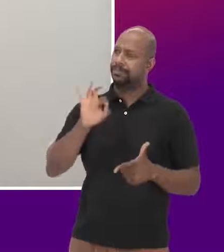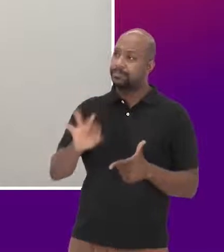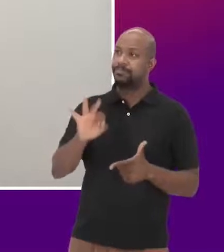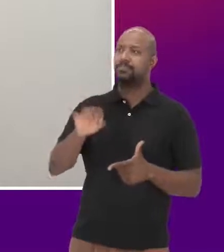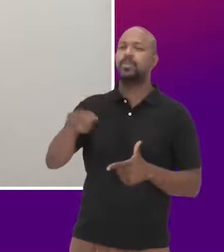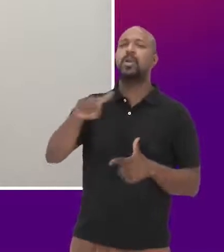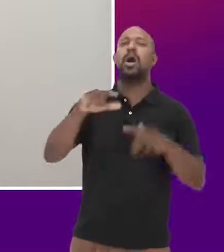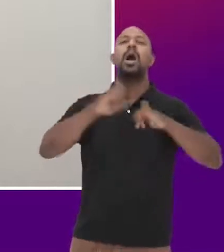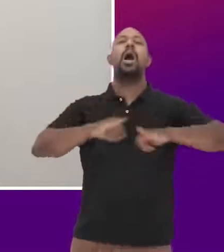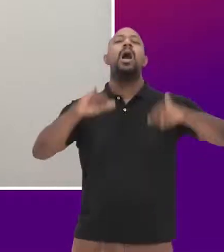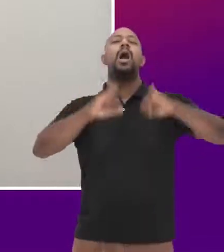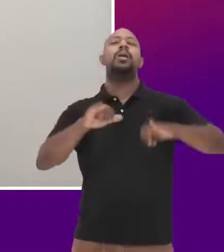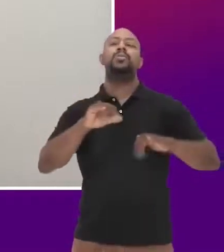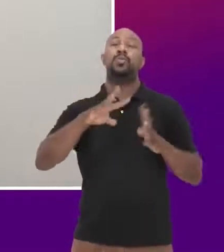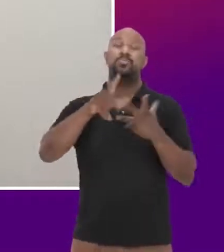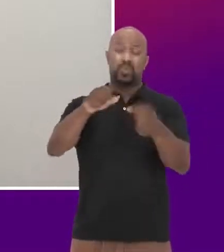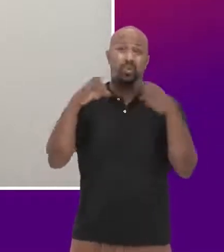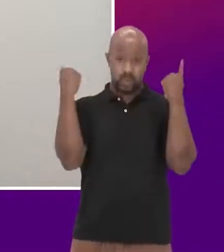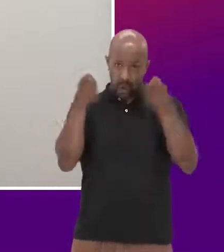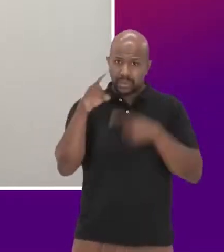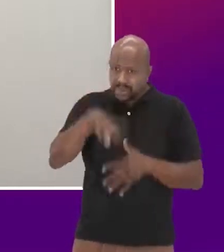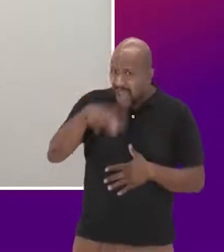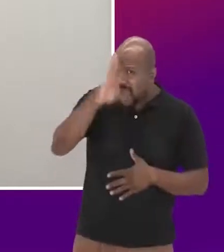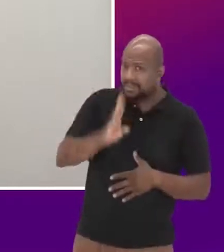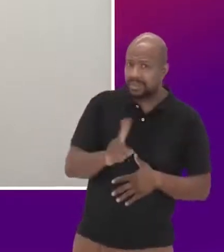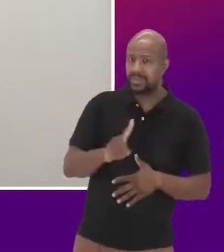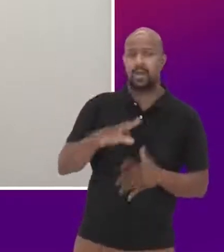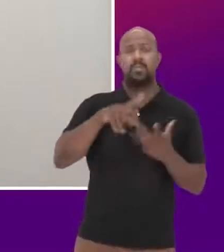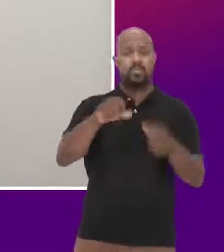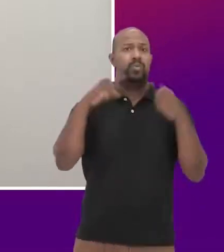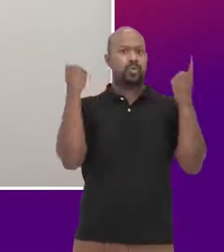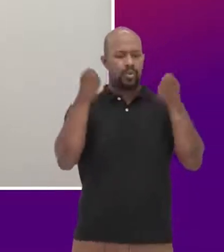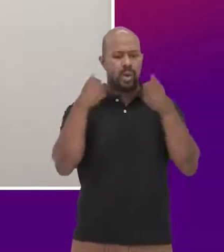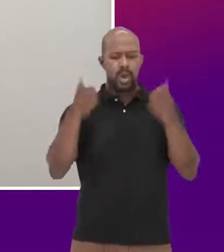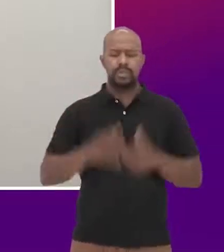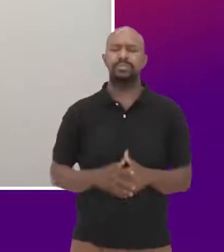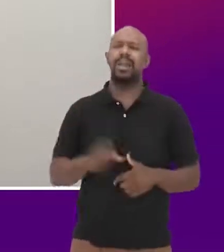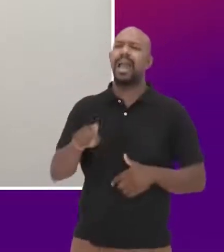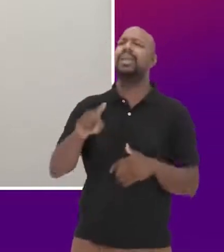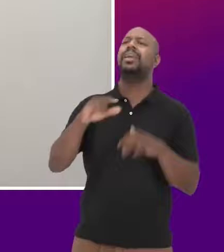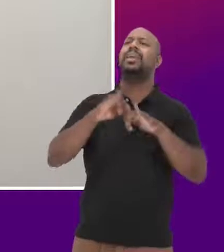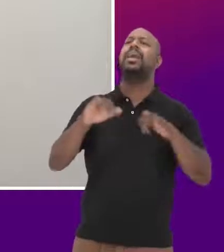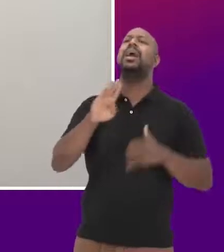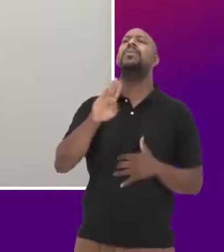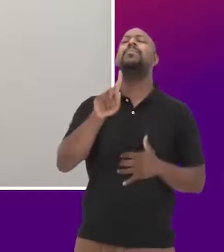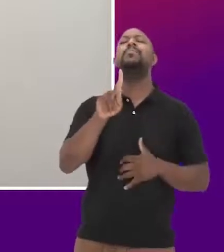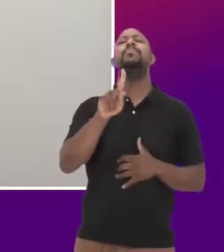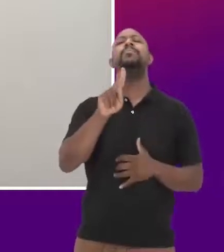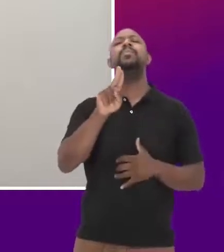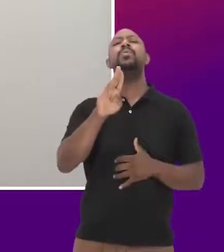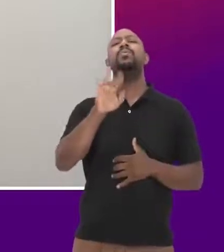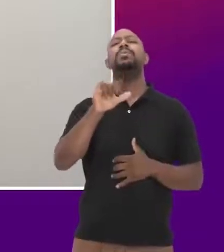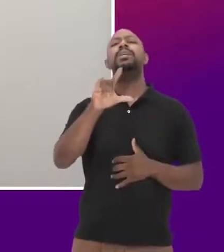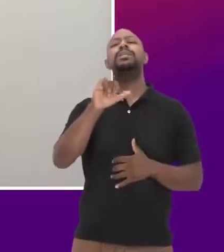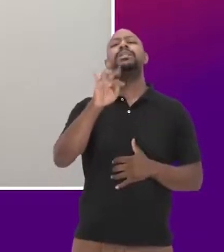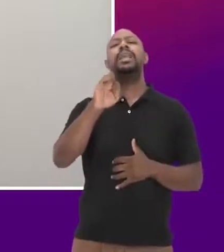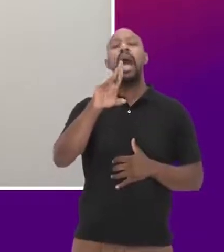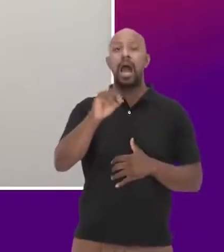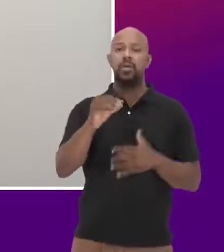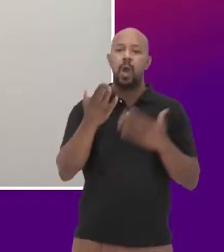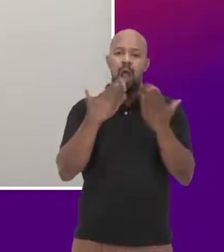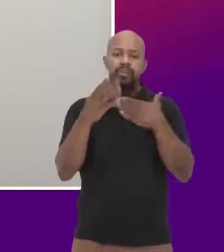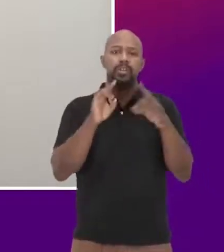dos publicitários no mundo inteiro, não só no Brasil, é que publicitários normalmente conversam